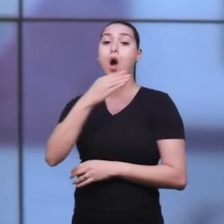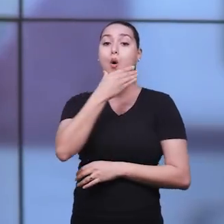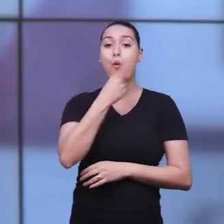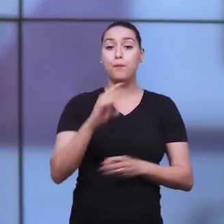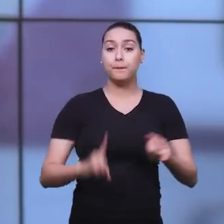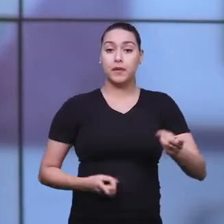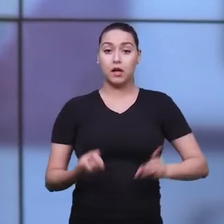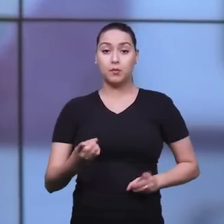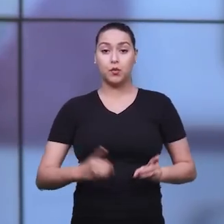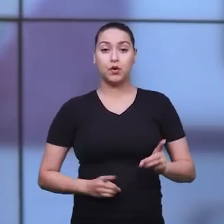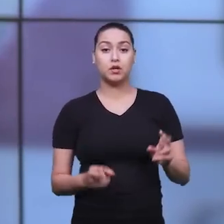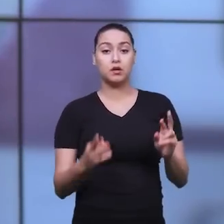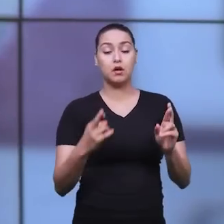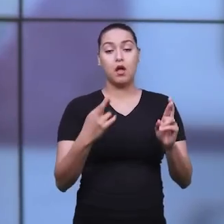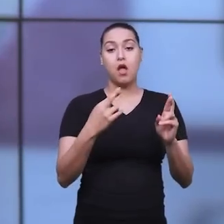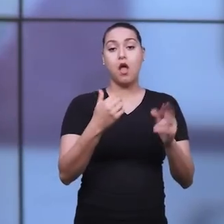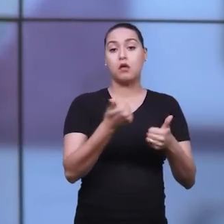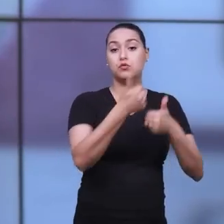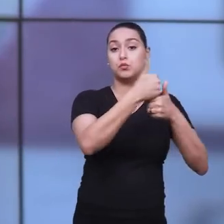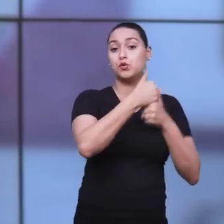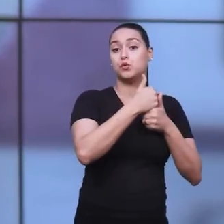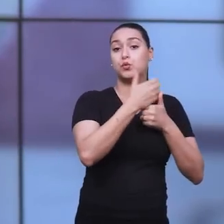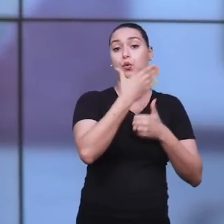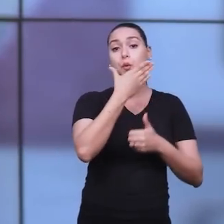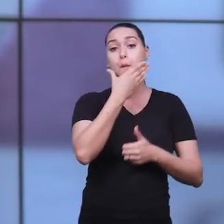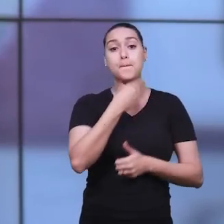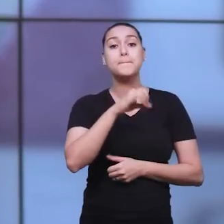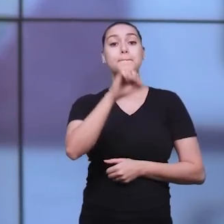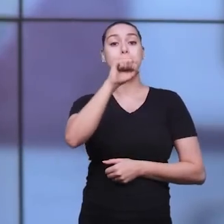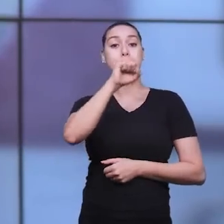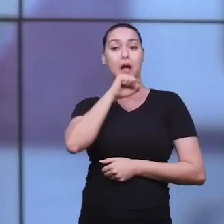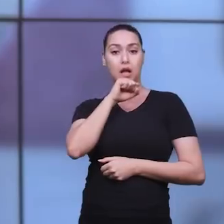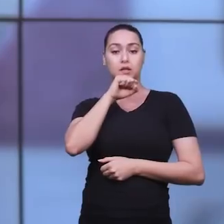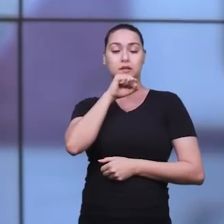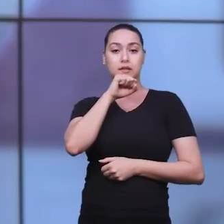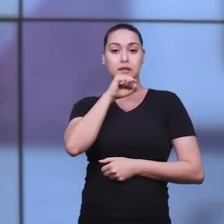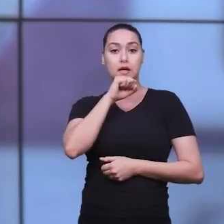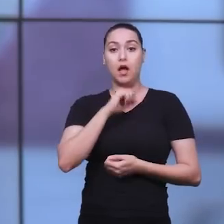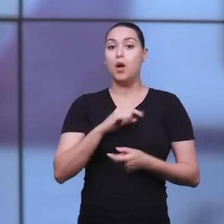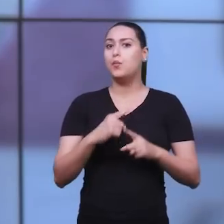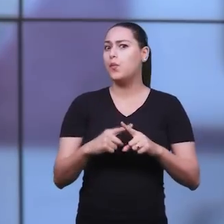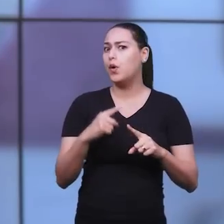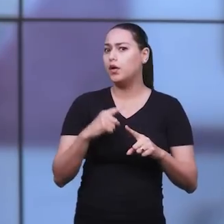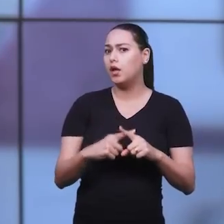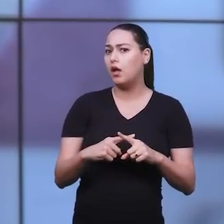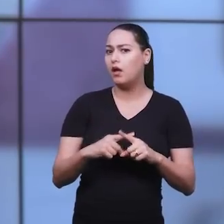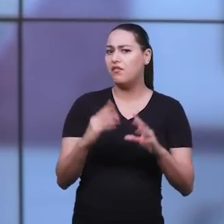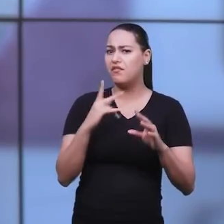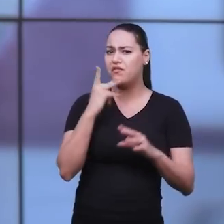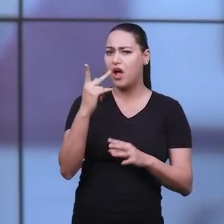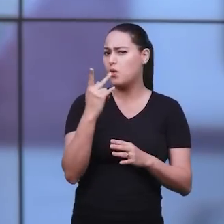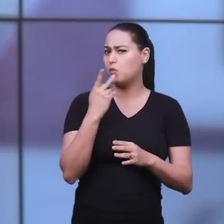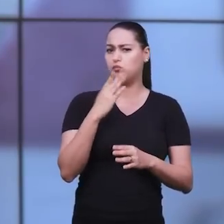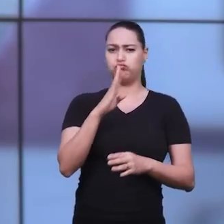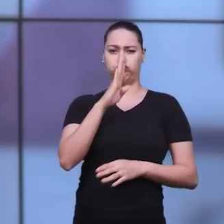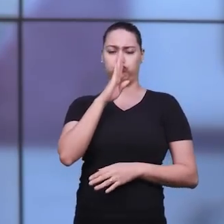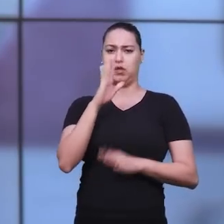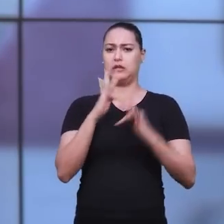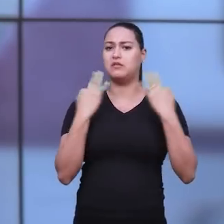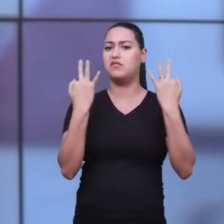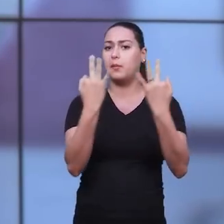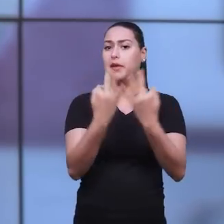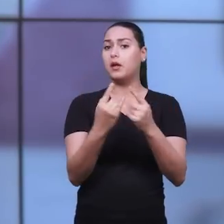seu pai. O capítulo 2 registra que ela não declarou sua parentela em obediência à orientação dada